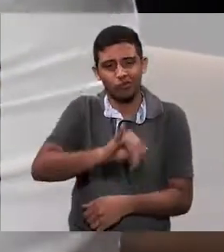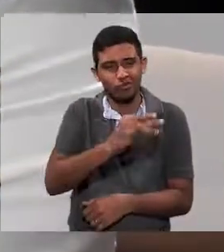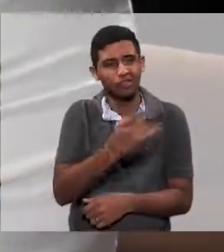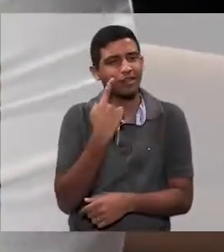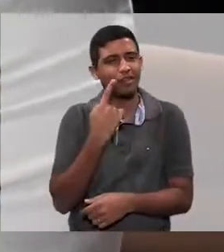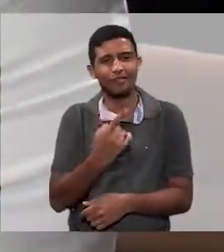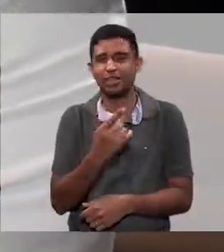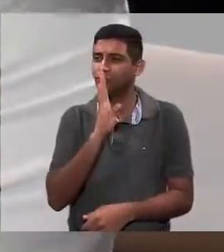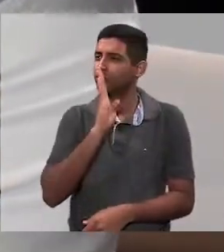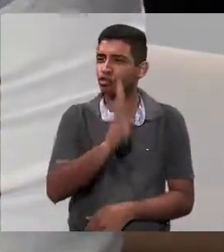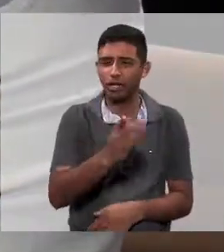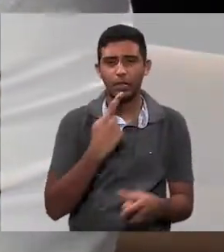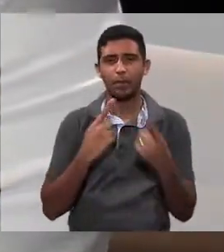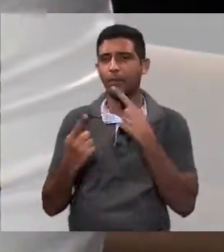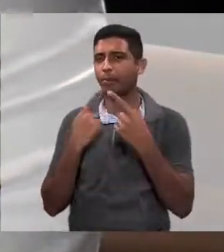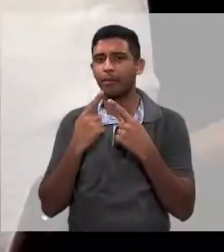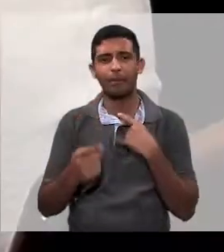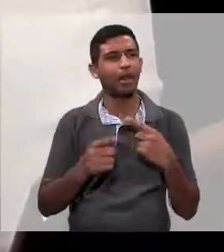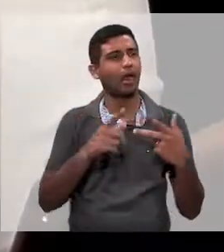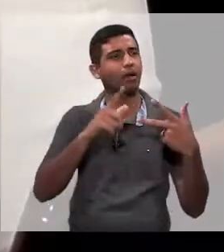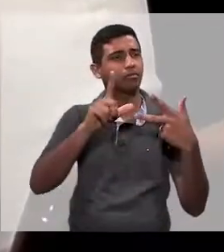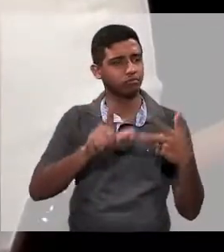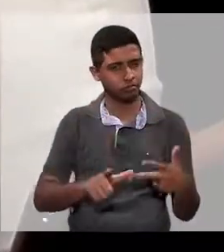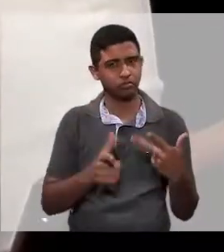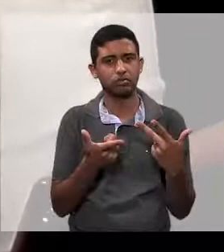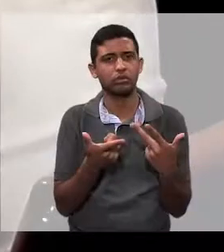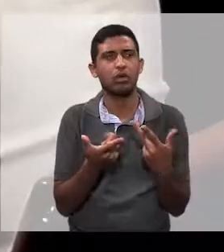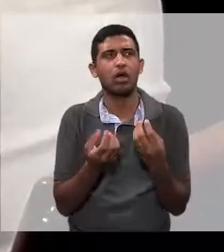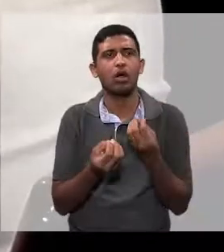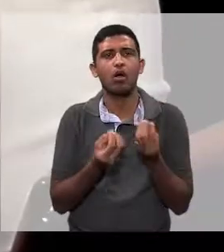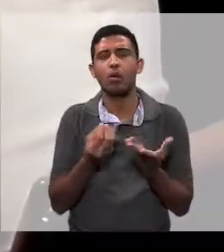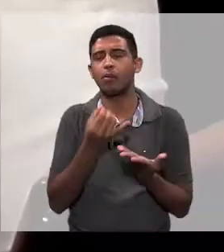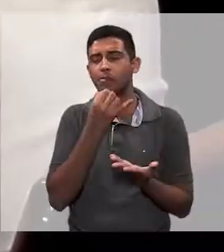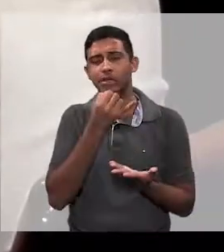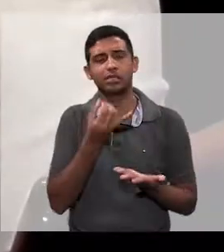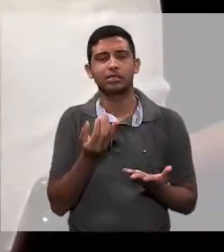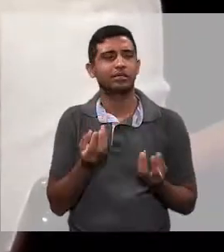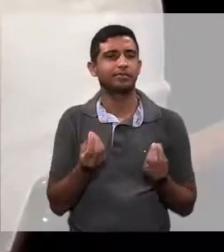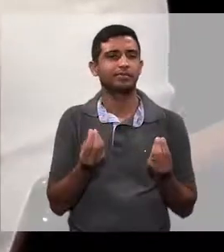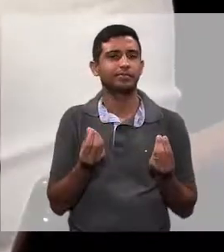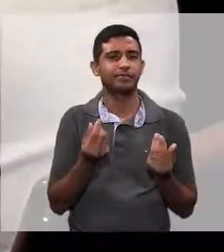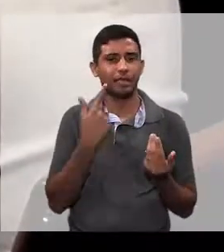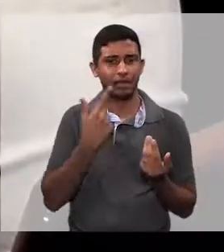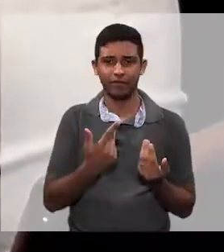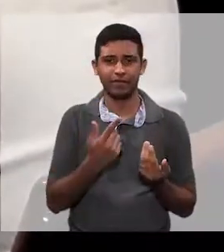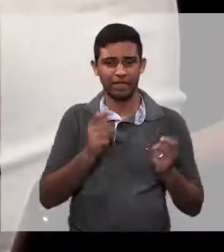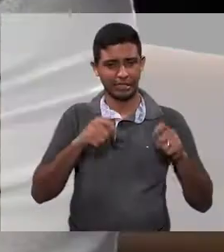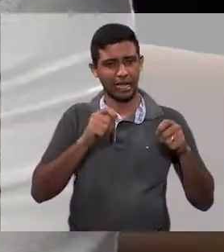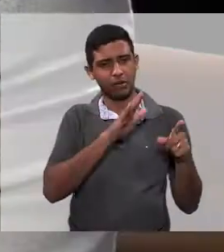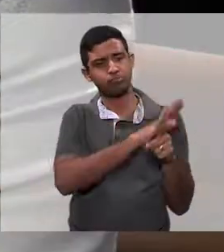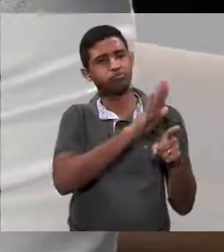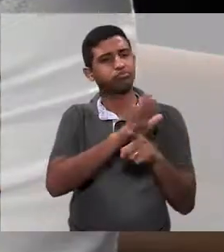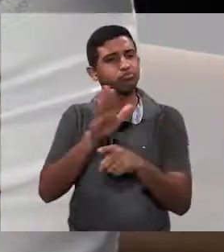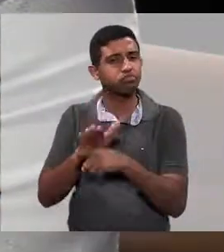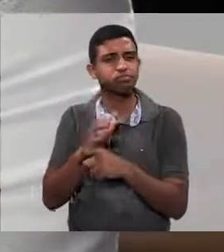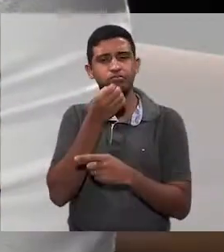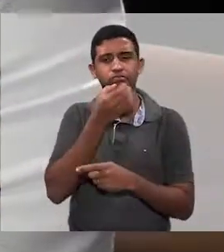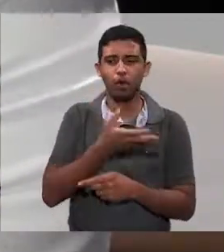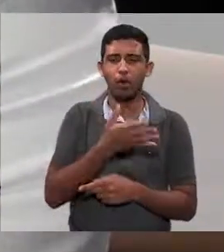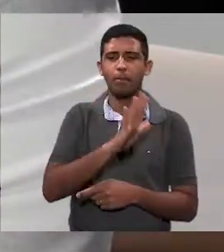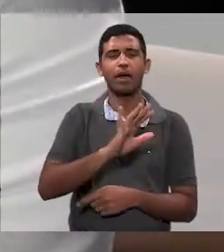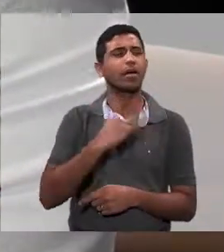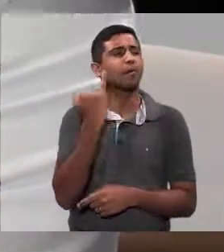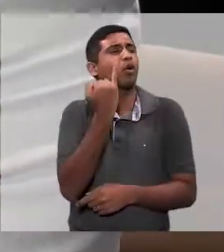esse diálogo direto com o Poder Legislativo, o que, de fato, isso traz de benefício? Qual